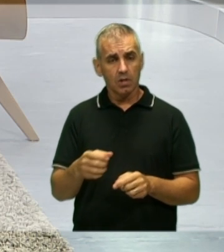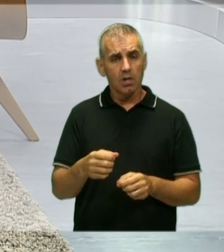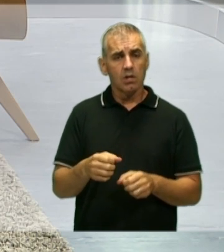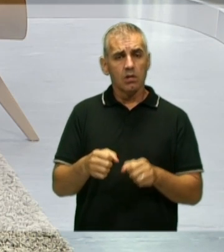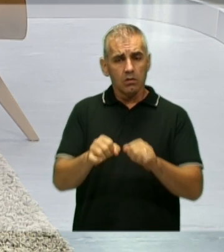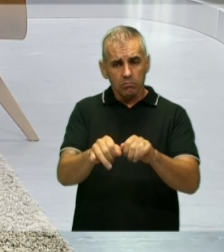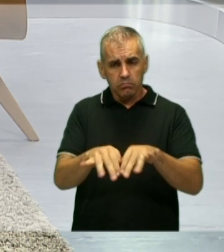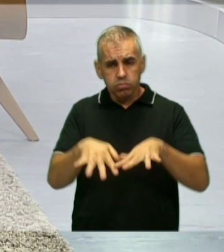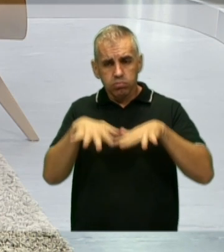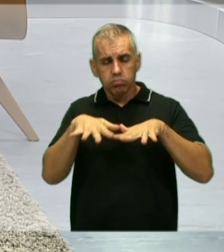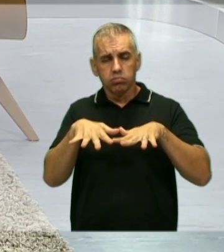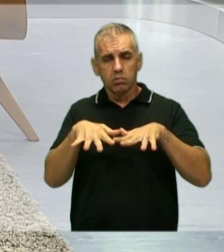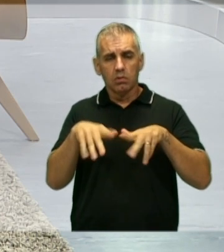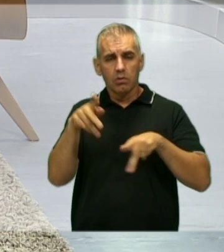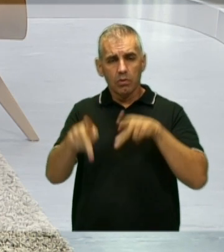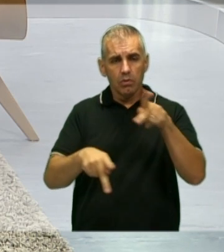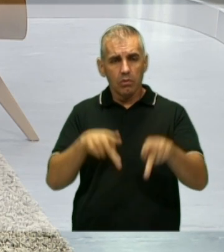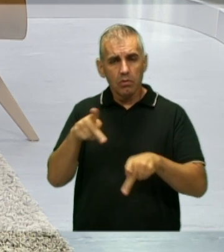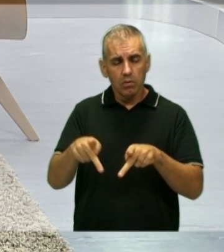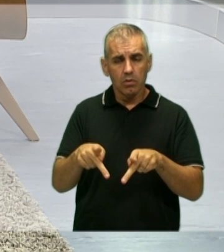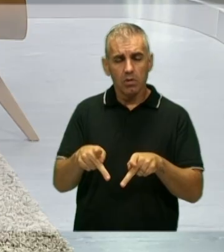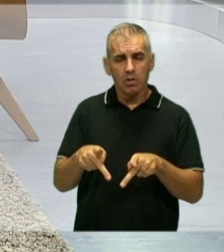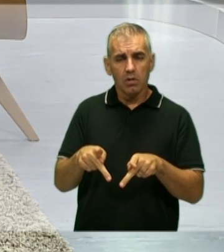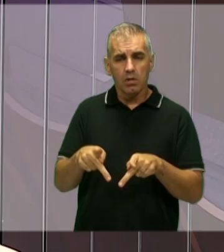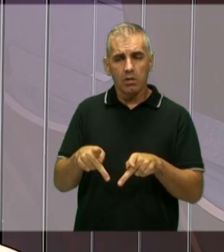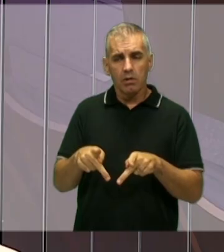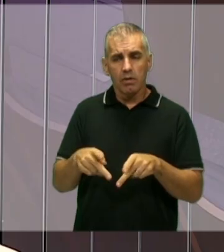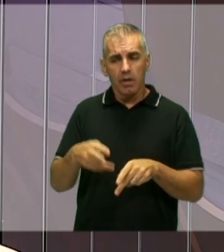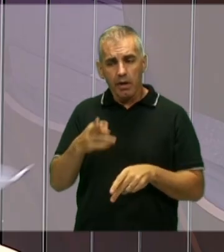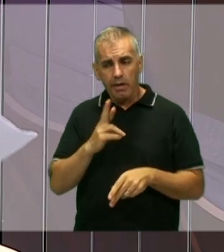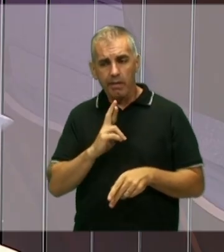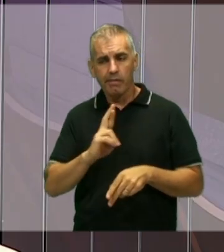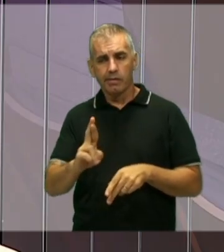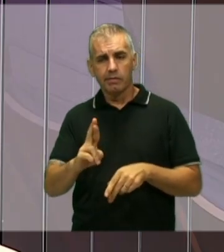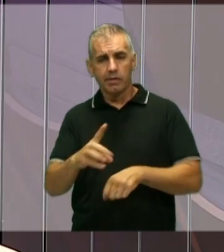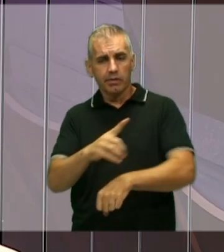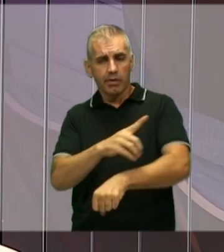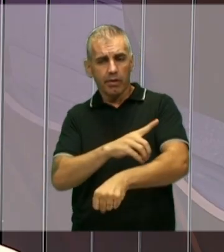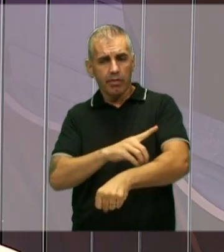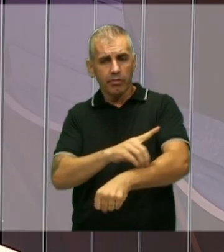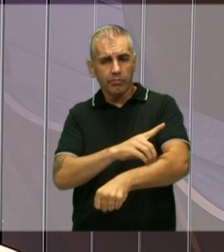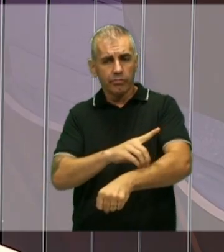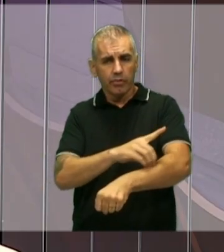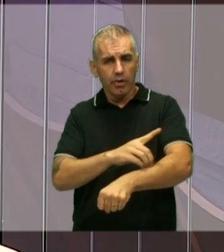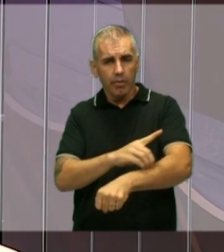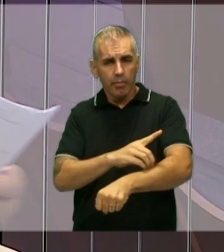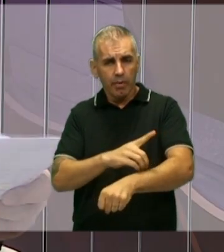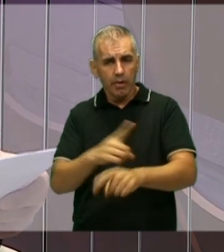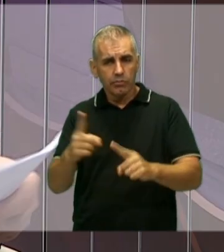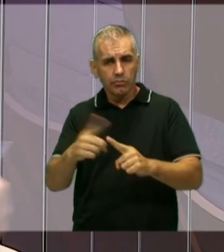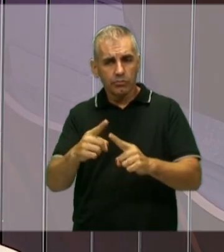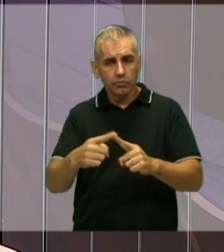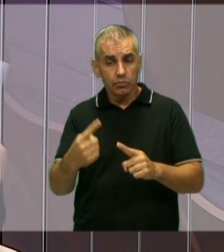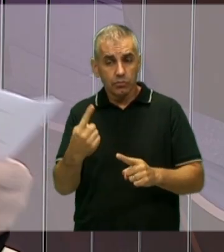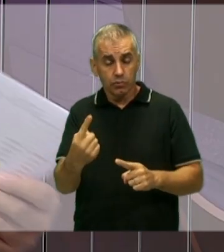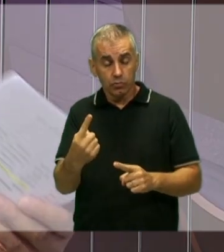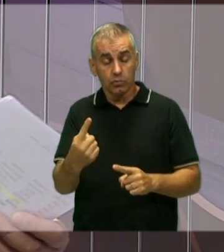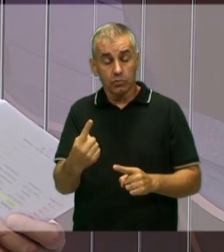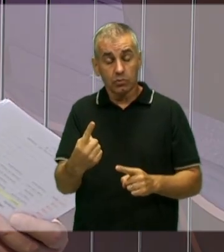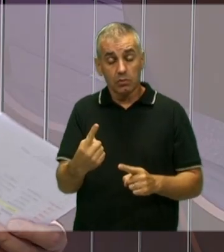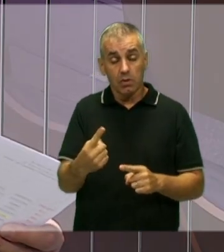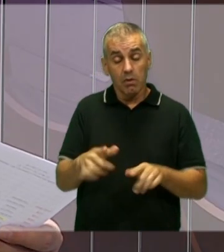tratar a respeito da diabetes tipo 1, né, do tratamento, da mobilização que o